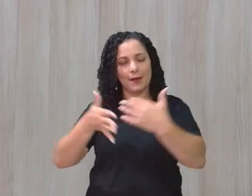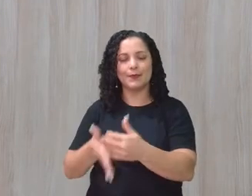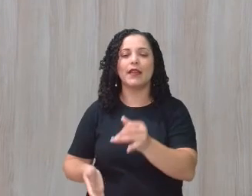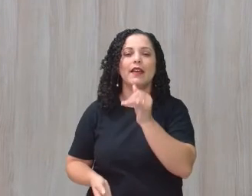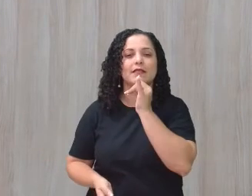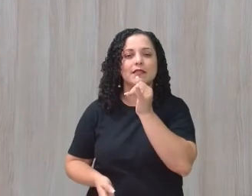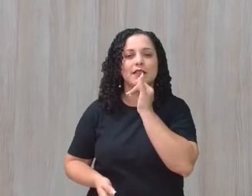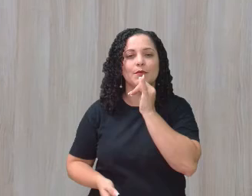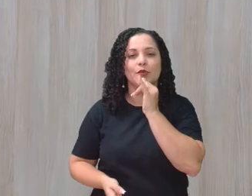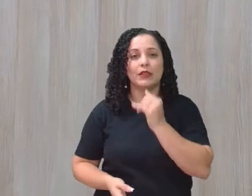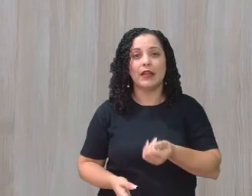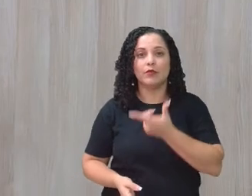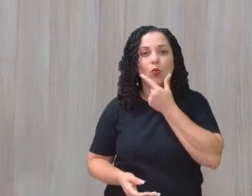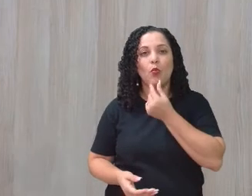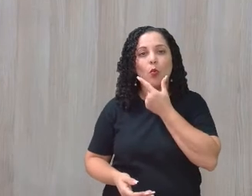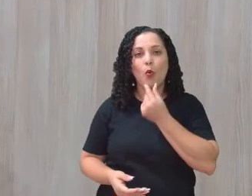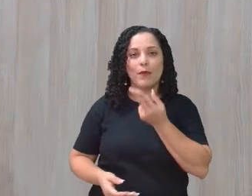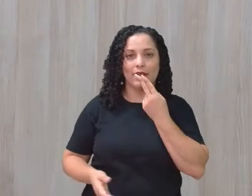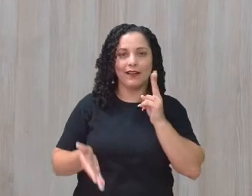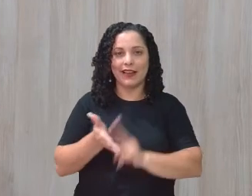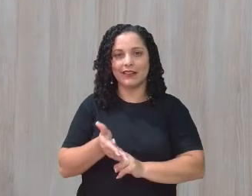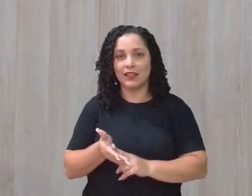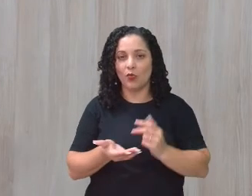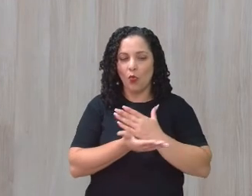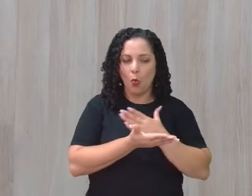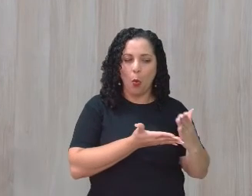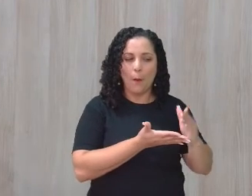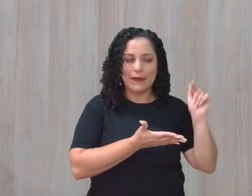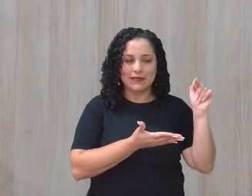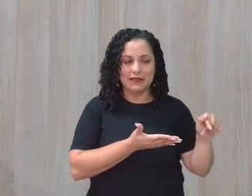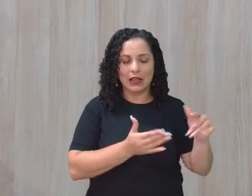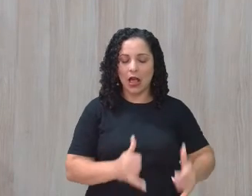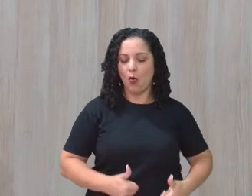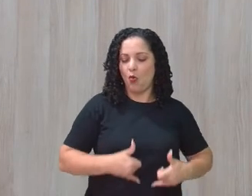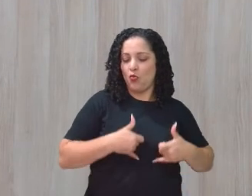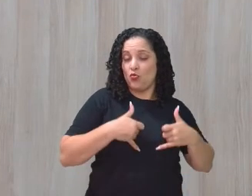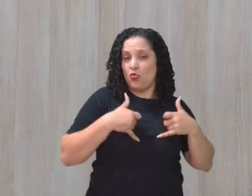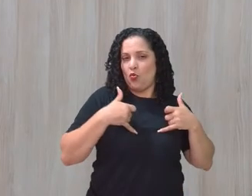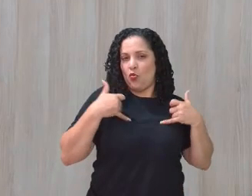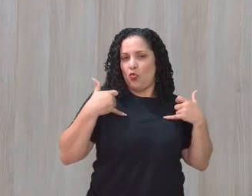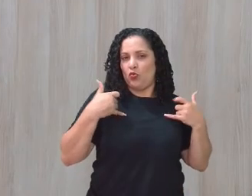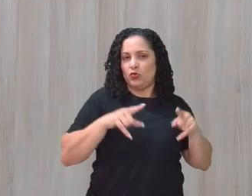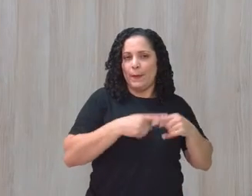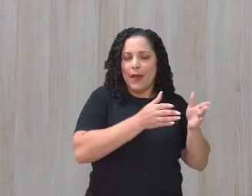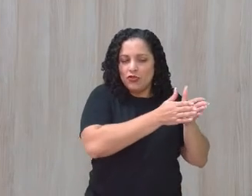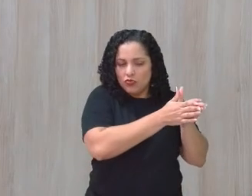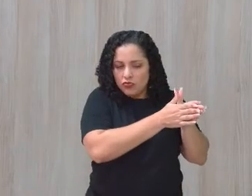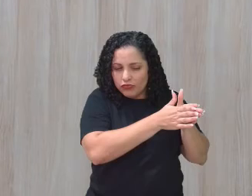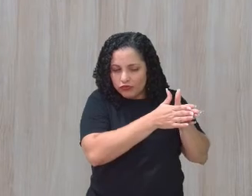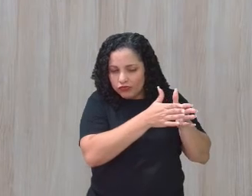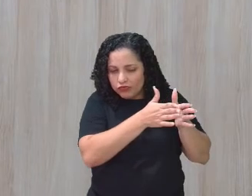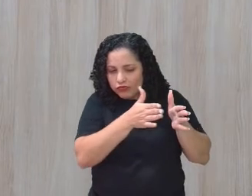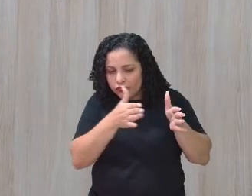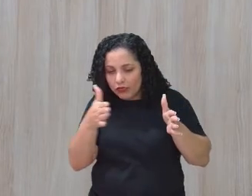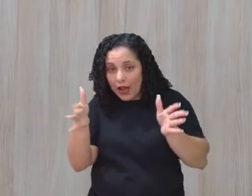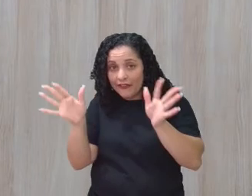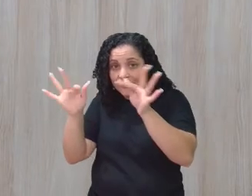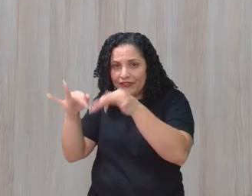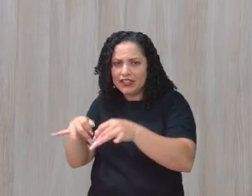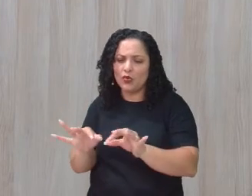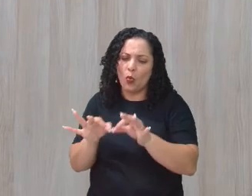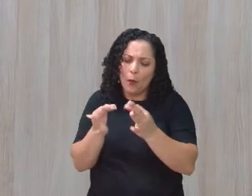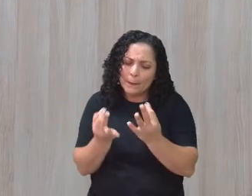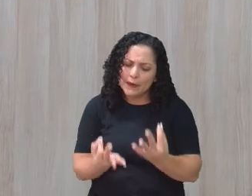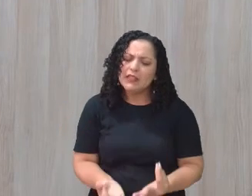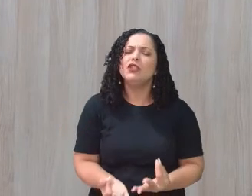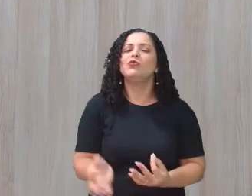exemplo, se o nosso carteiro tivesse começado a narrativa muito orgulhoso, mas tivesse terminado com humildade,